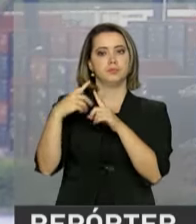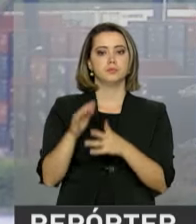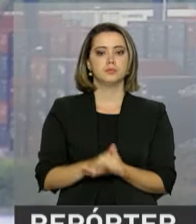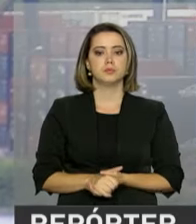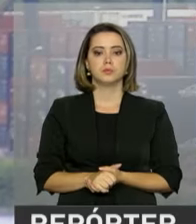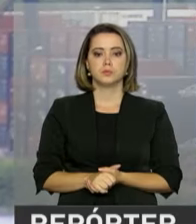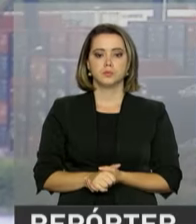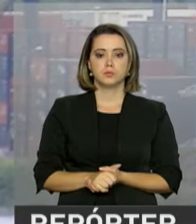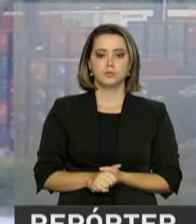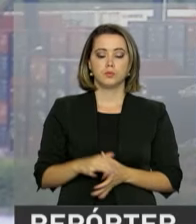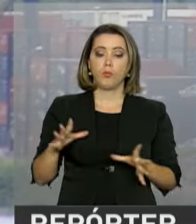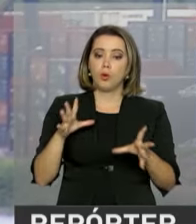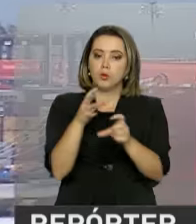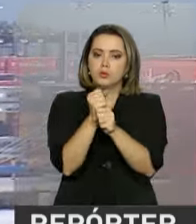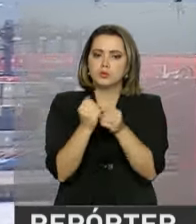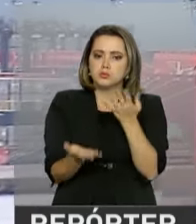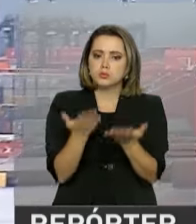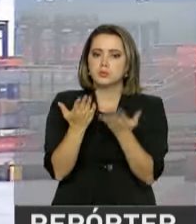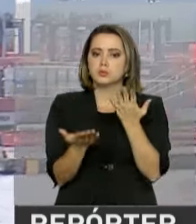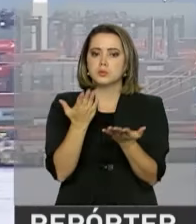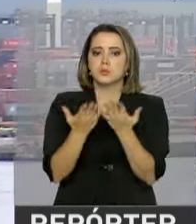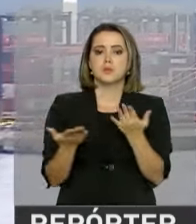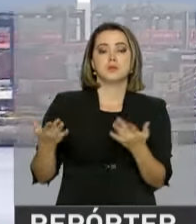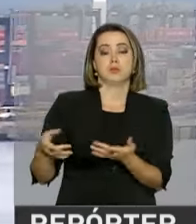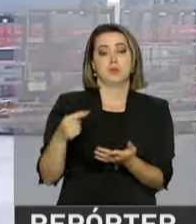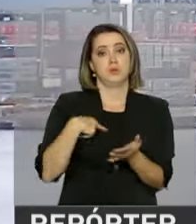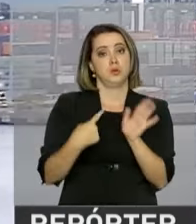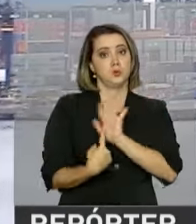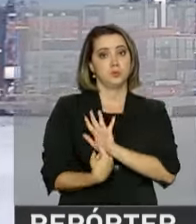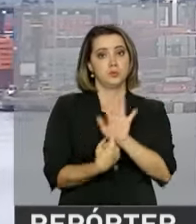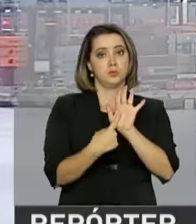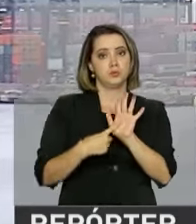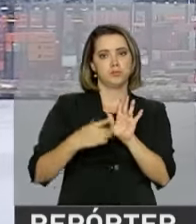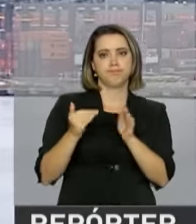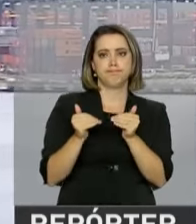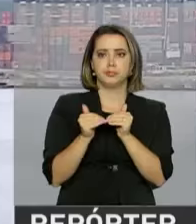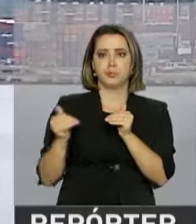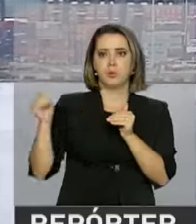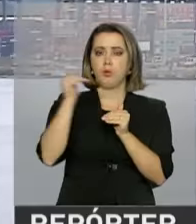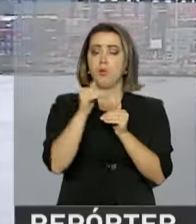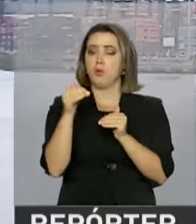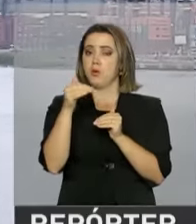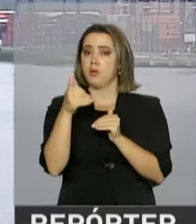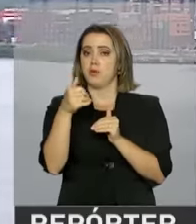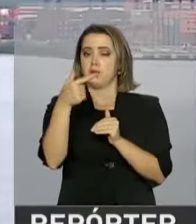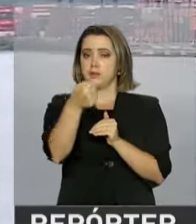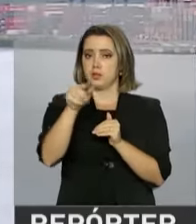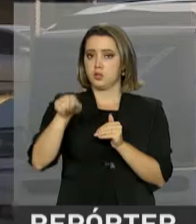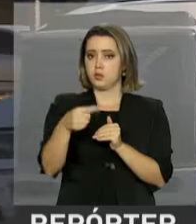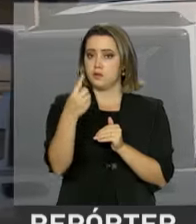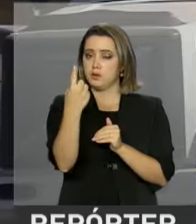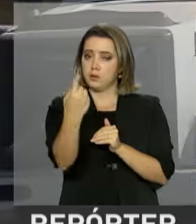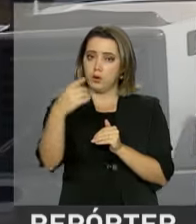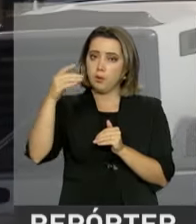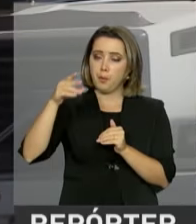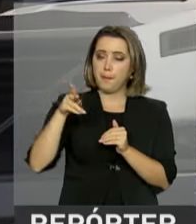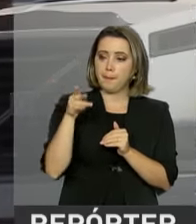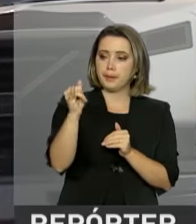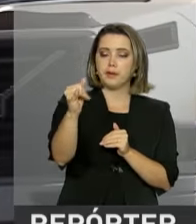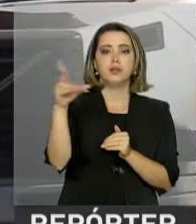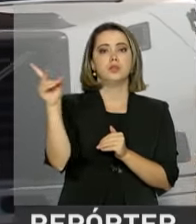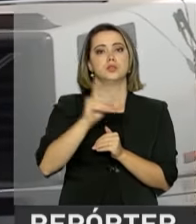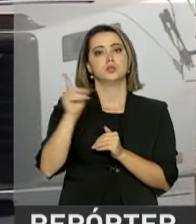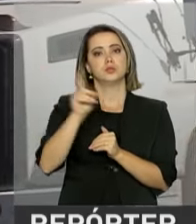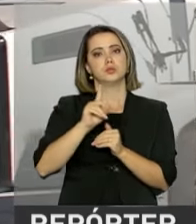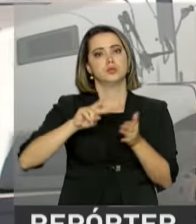o saldo da balança comercial no mês de março apresentou um superávit de 7,1 bilhões de dólares o que representa um aumento de